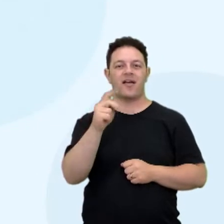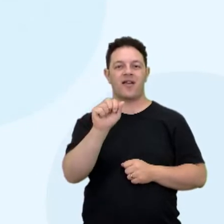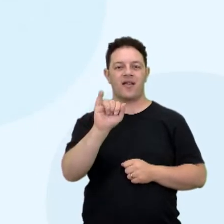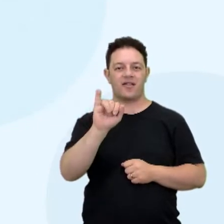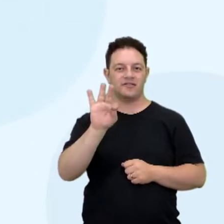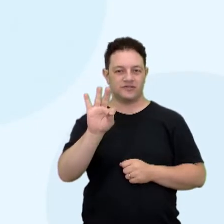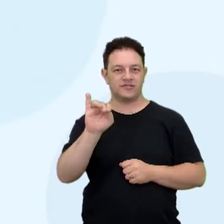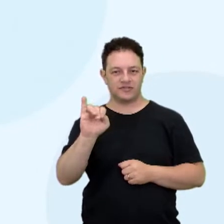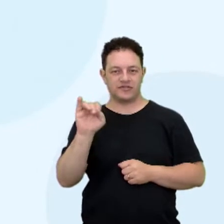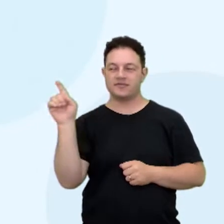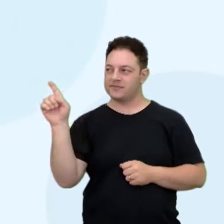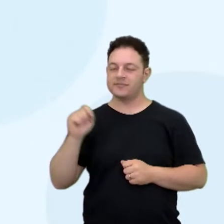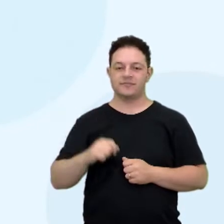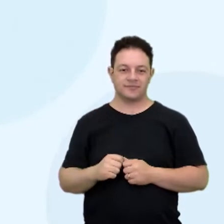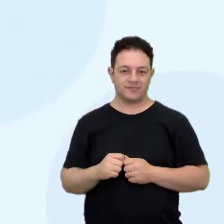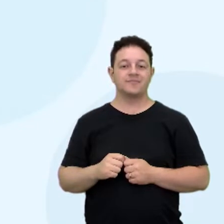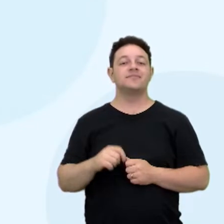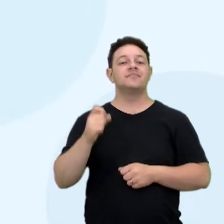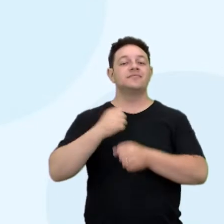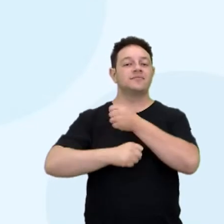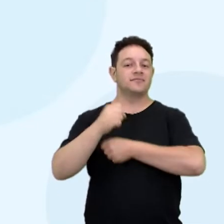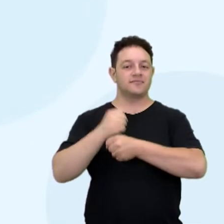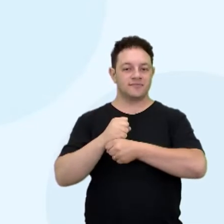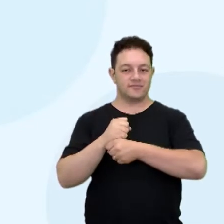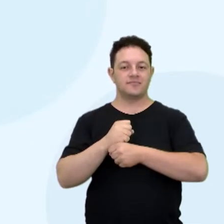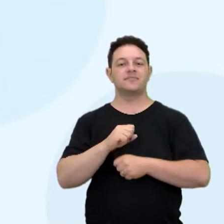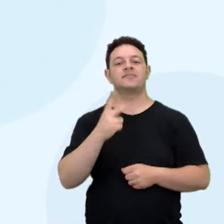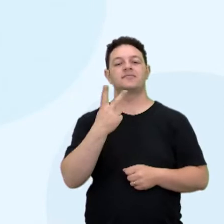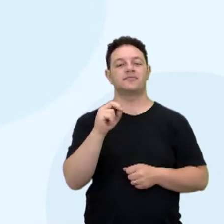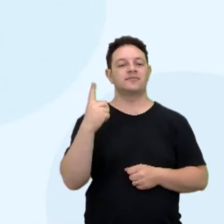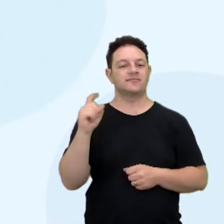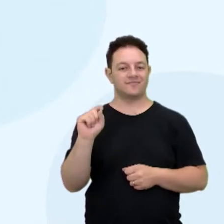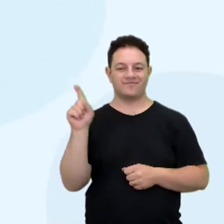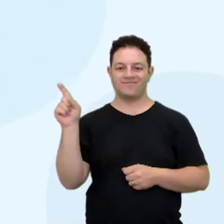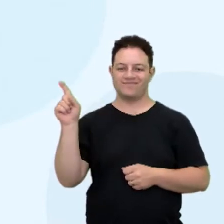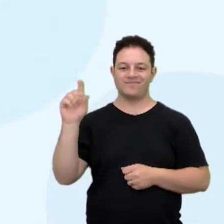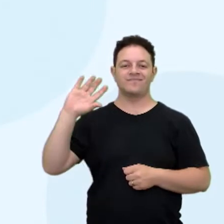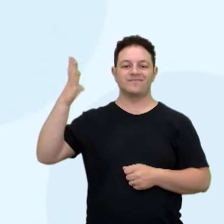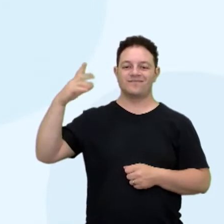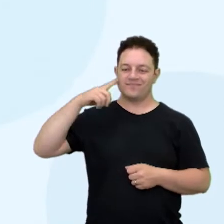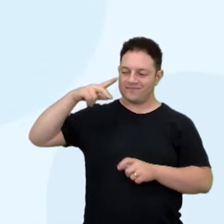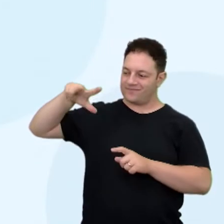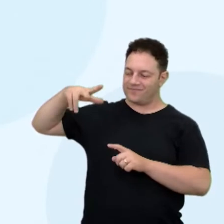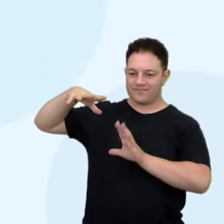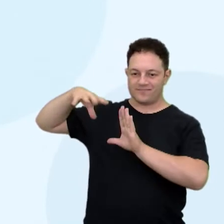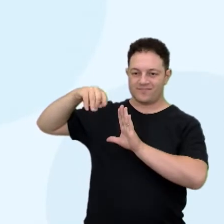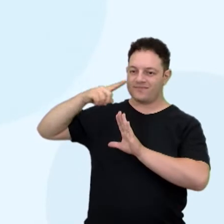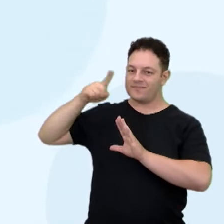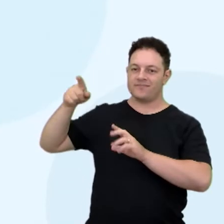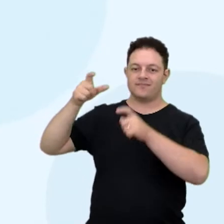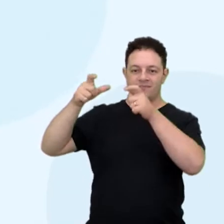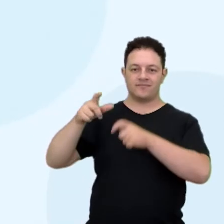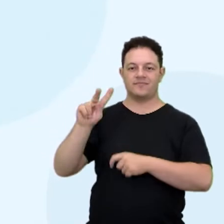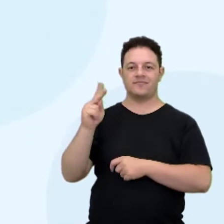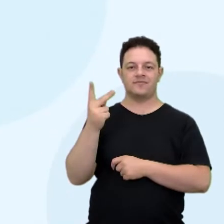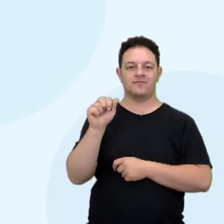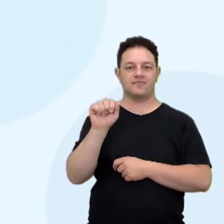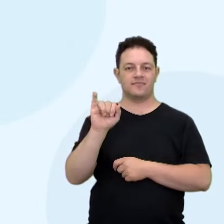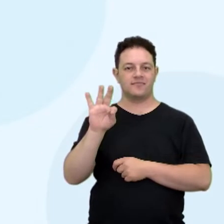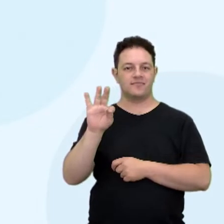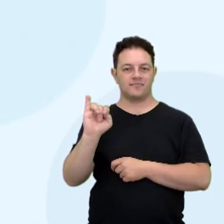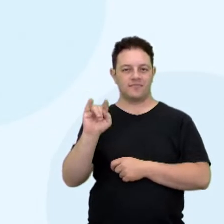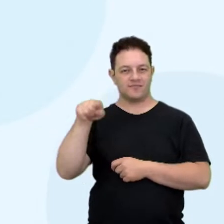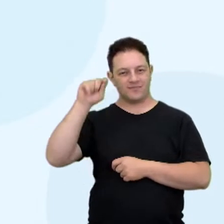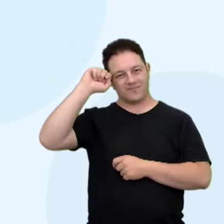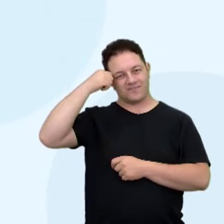uma imagem aí da capital, né, que foi muito afetada aí no Haiti, não só a capital como